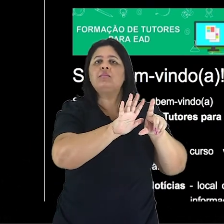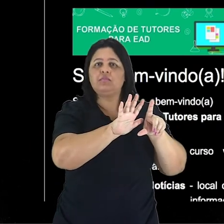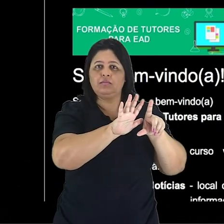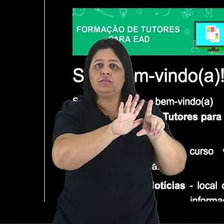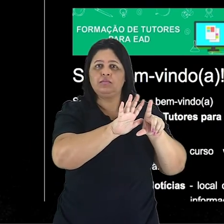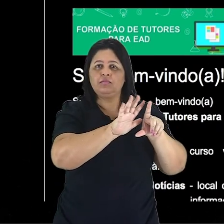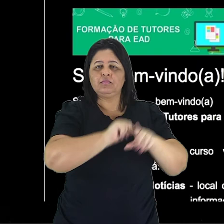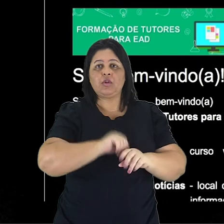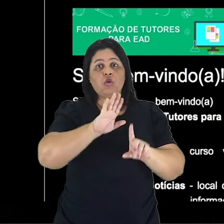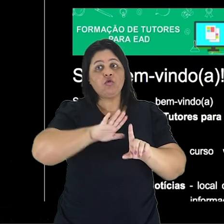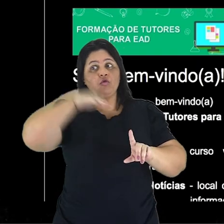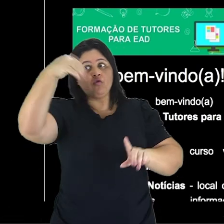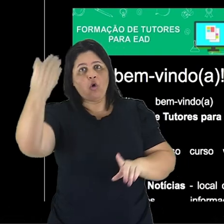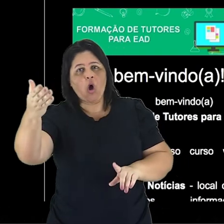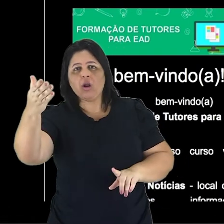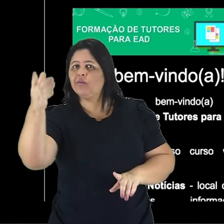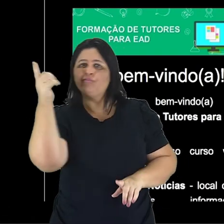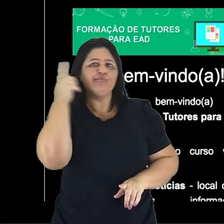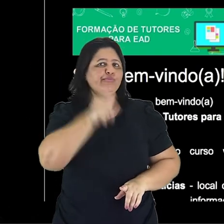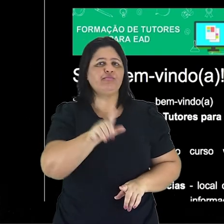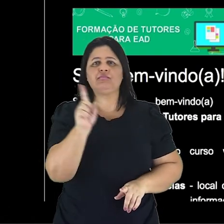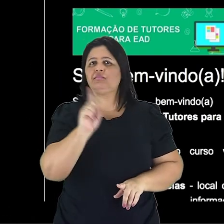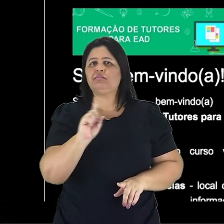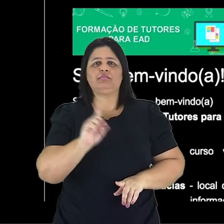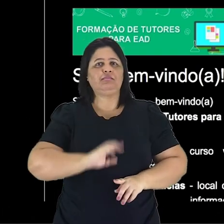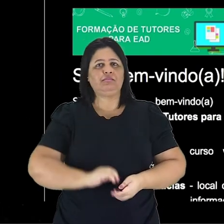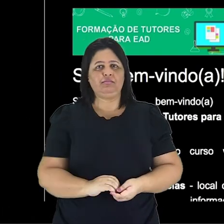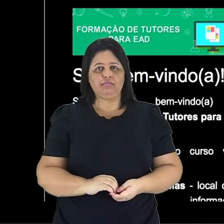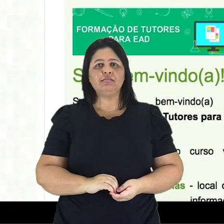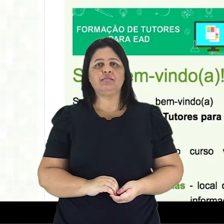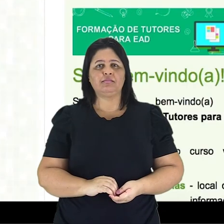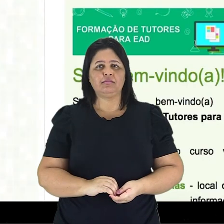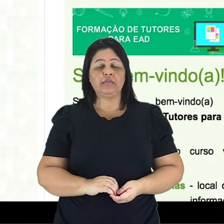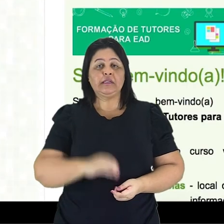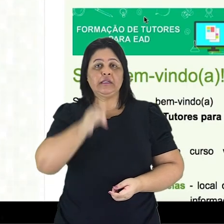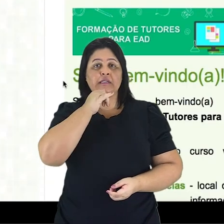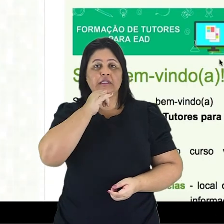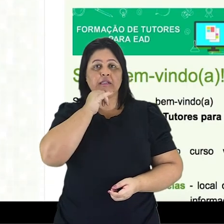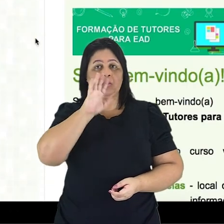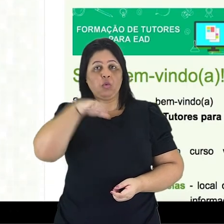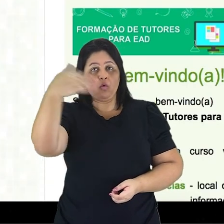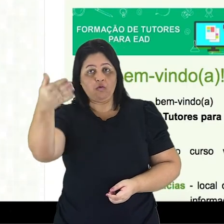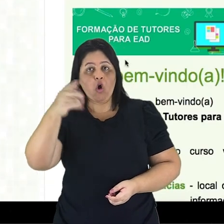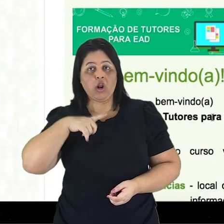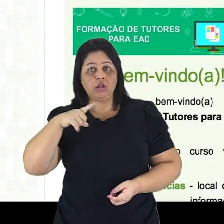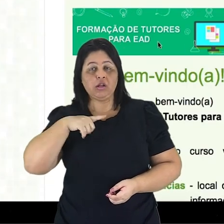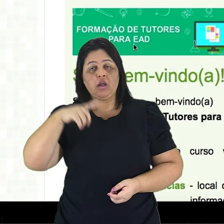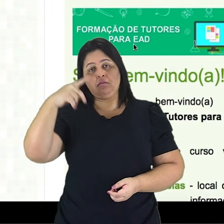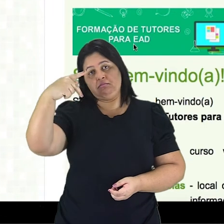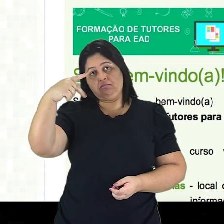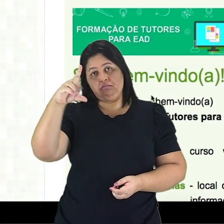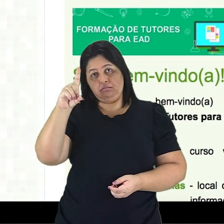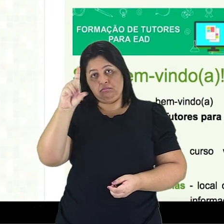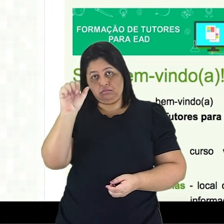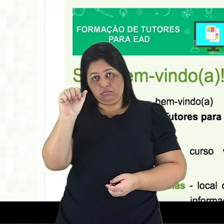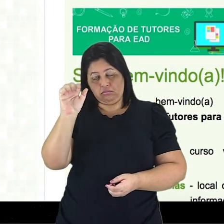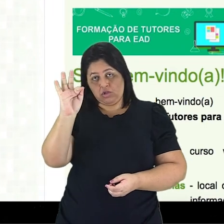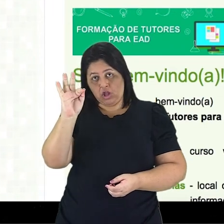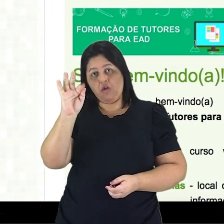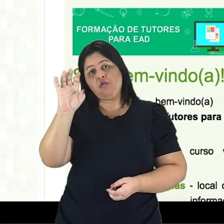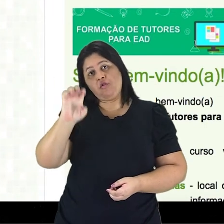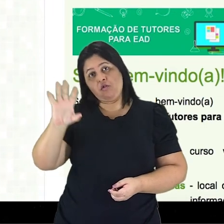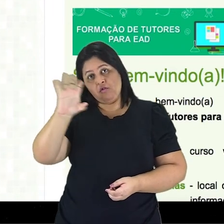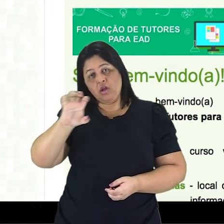do ambiente virtual e não em recursos externos, porque se eu colocar um arquivo em PDF, por exemplo,